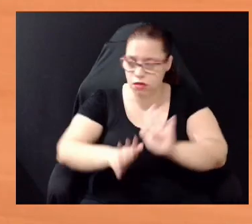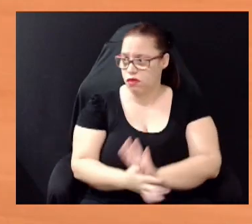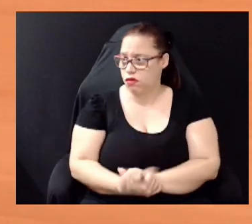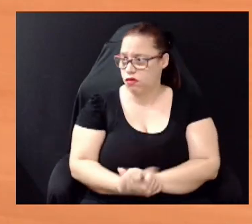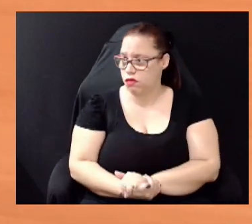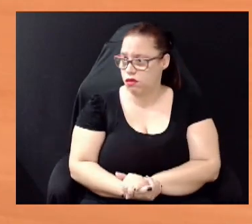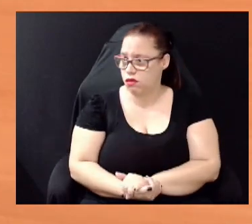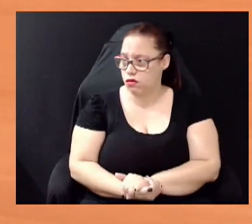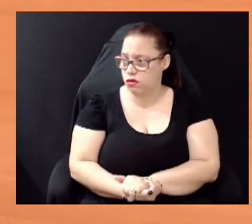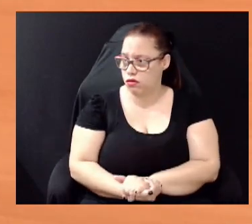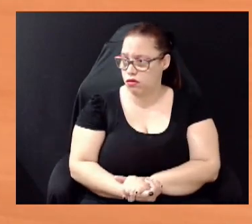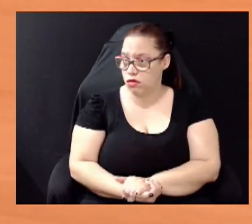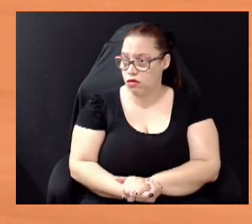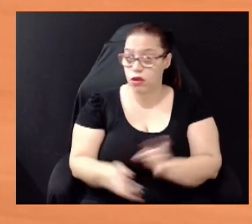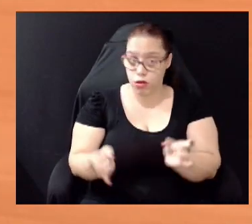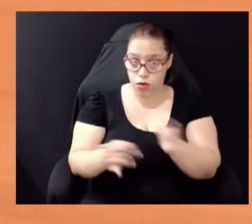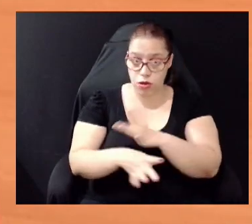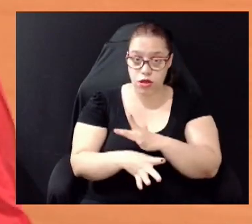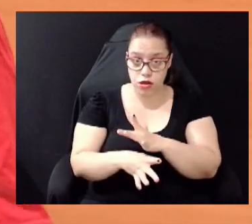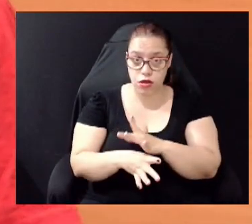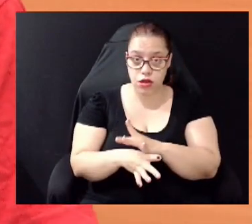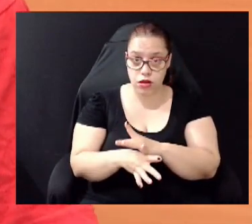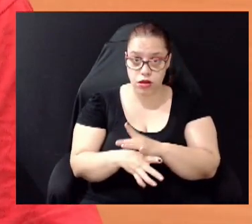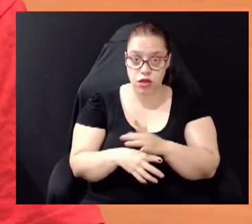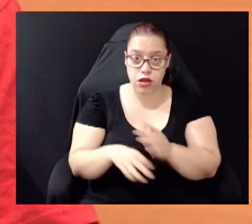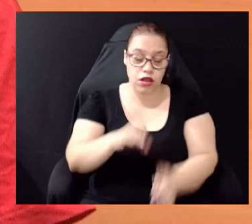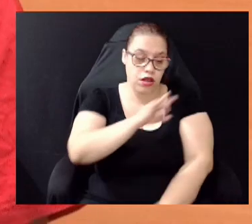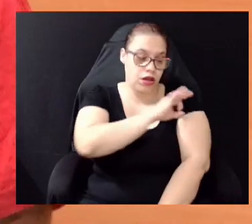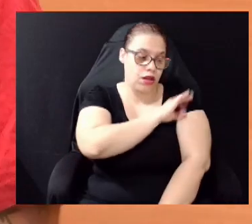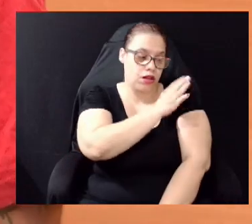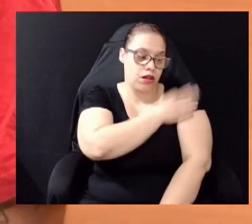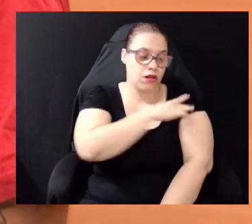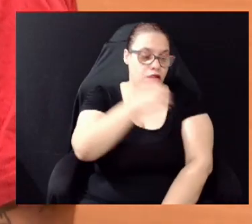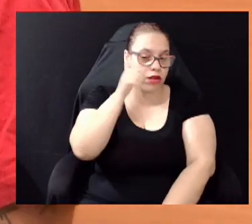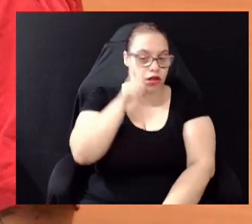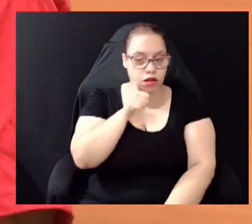só para terminar mesmo, a questão da Delegacia da Mulher. A gente...